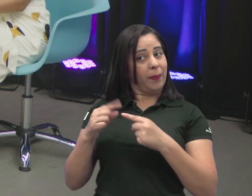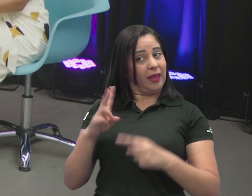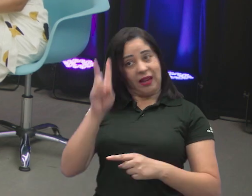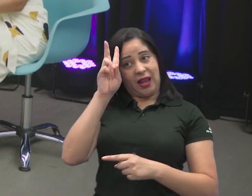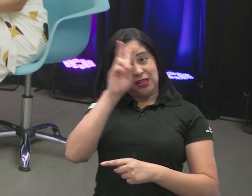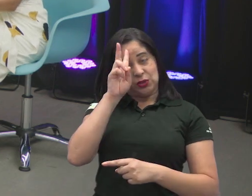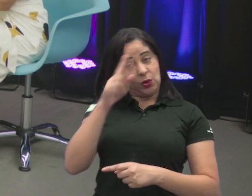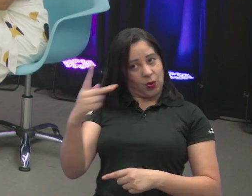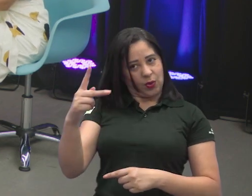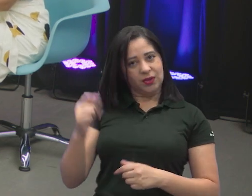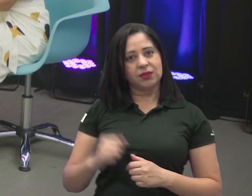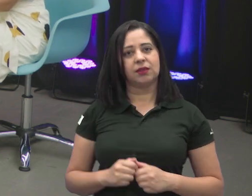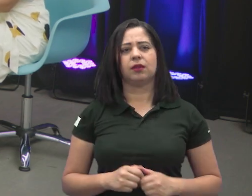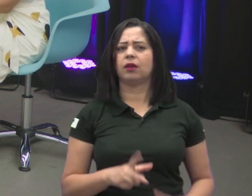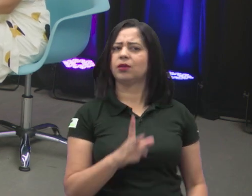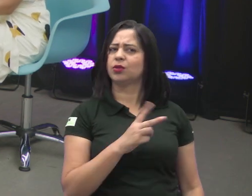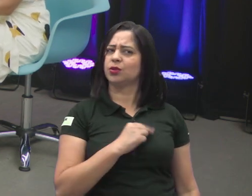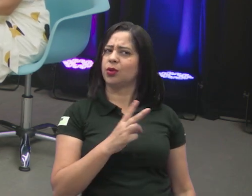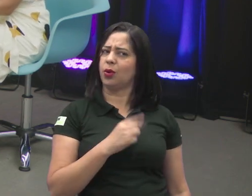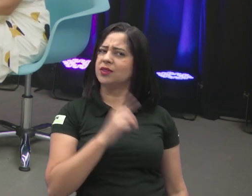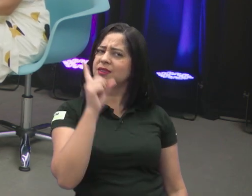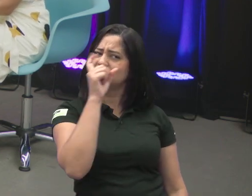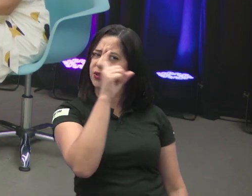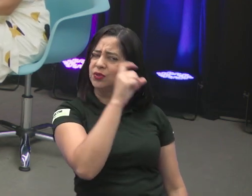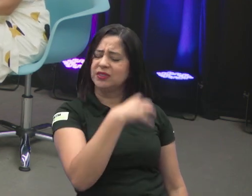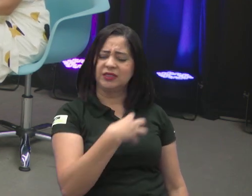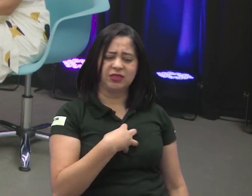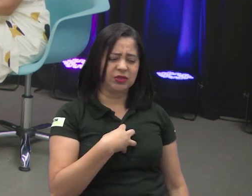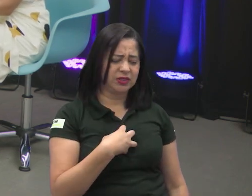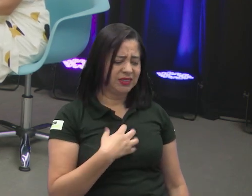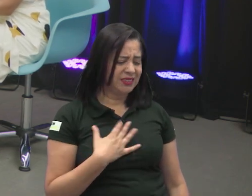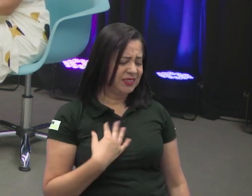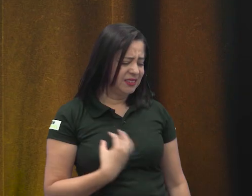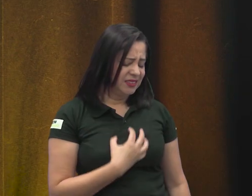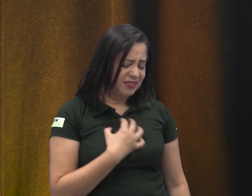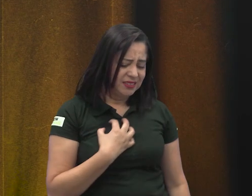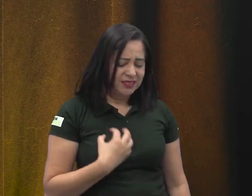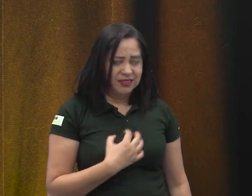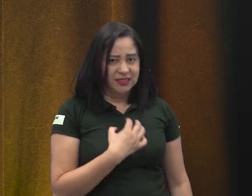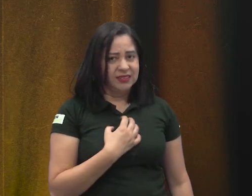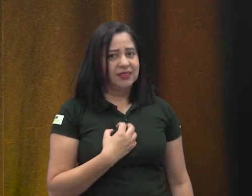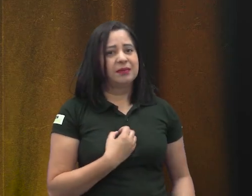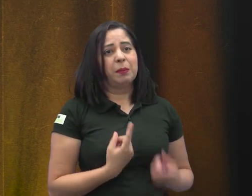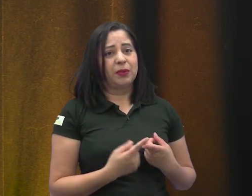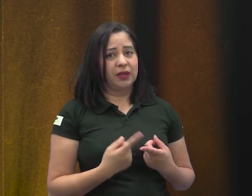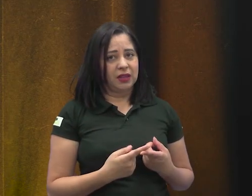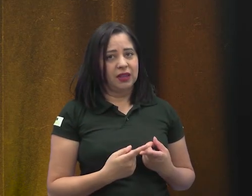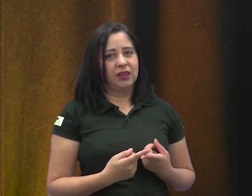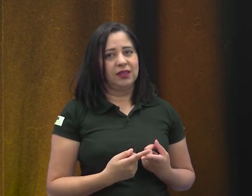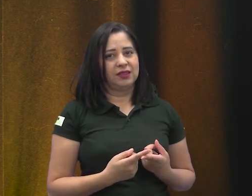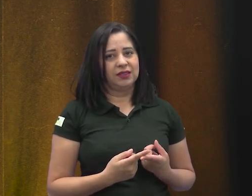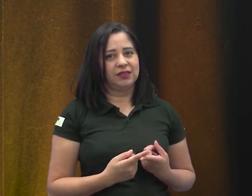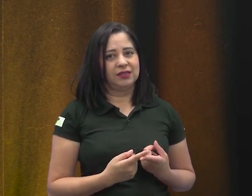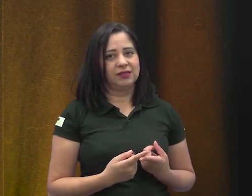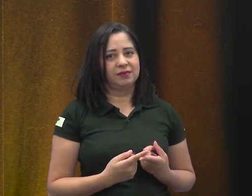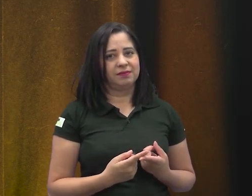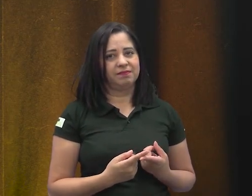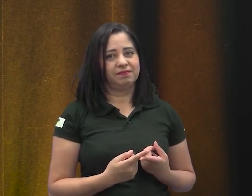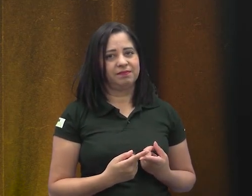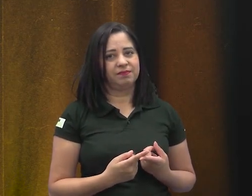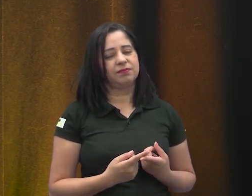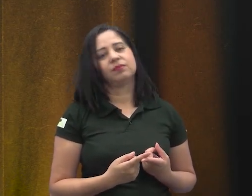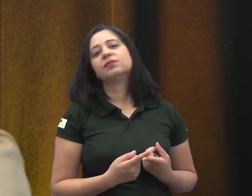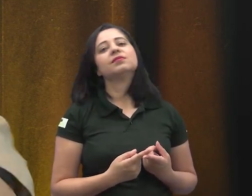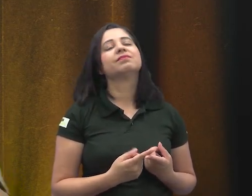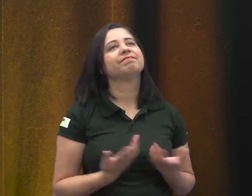com a sua vida, né? Dolorido, muito dolorido, porque eu acho que